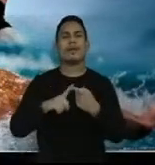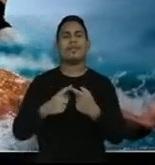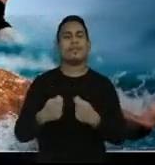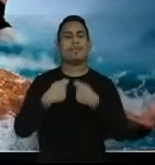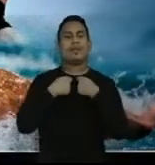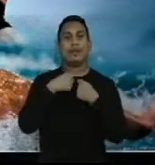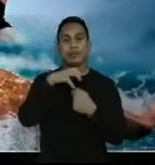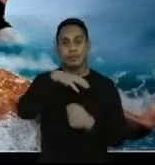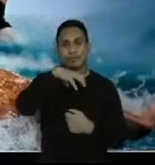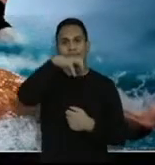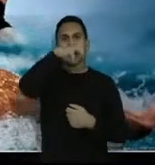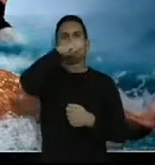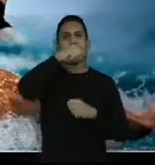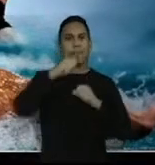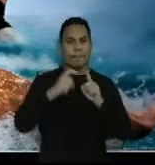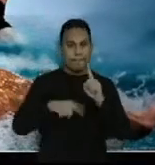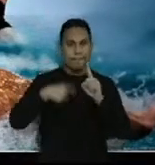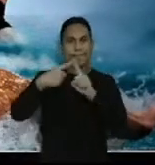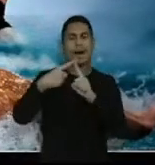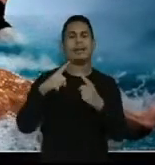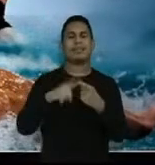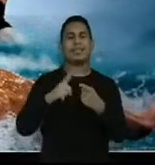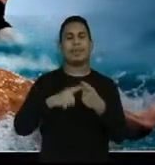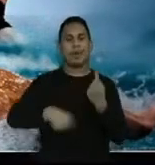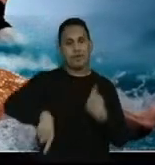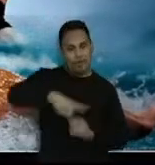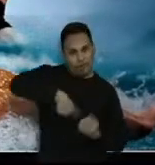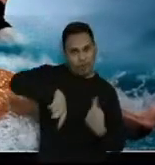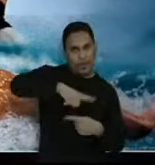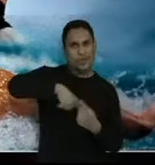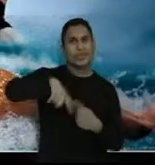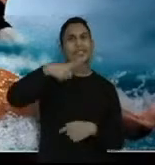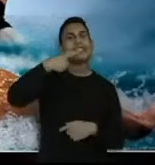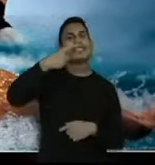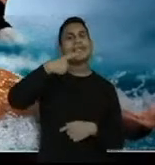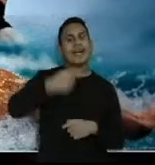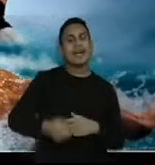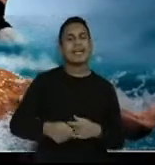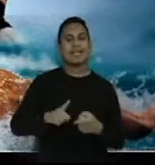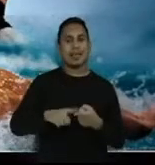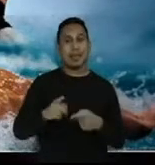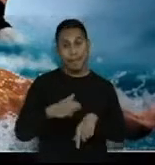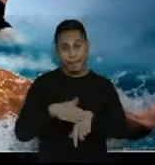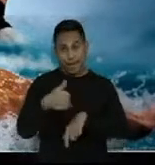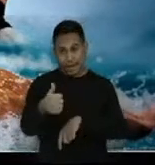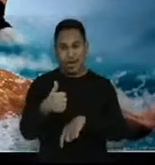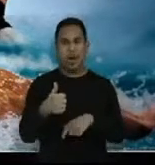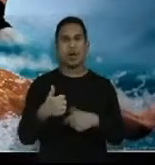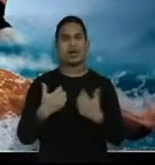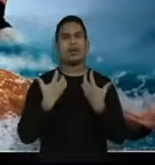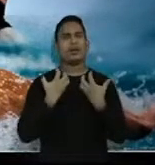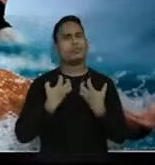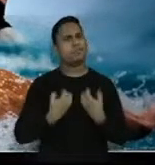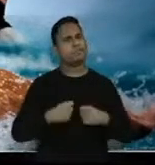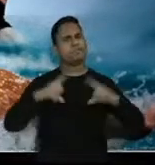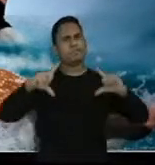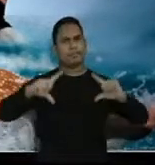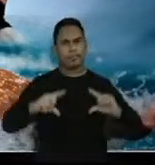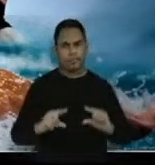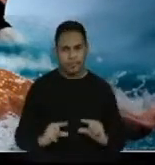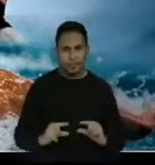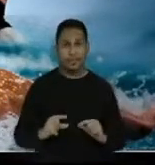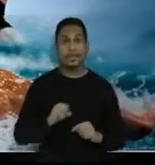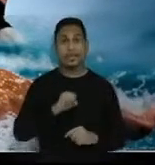sanguíneo, o efeito agudo, melhora do tempo até a exaustão, ou seja, se você de repente está correndo